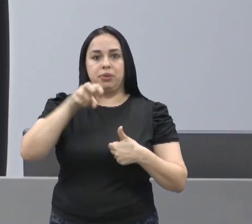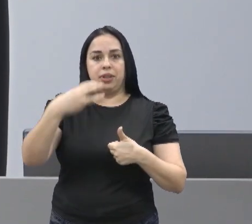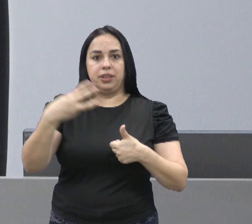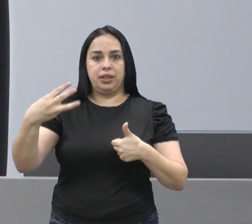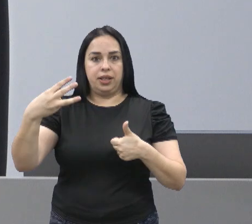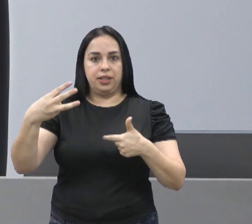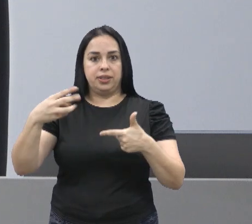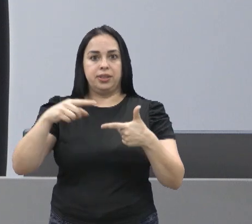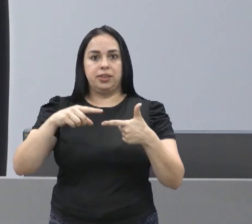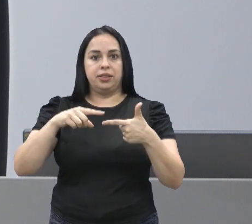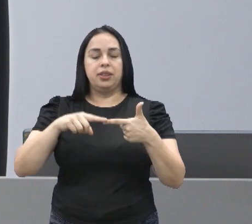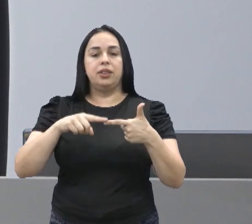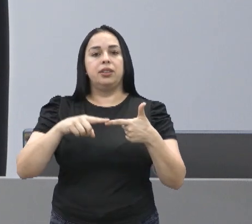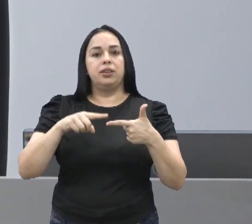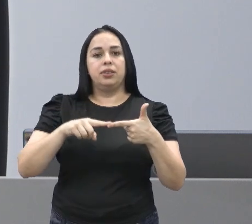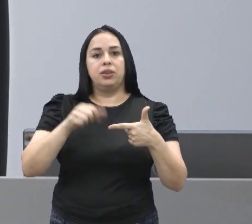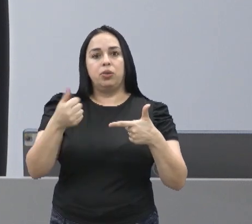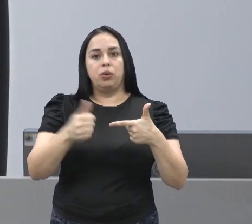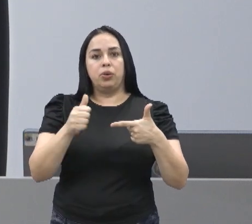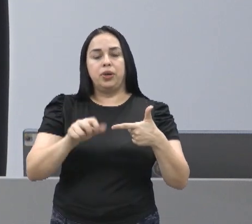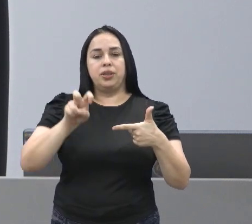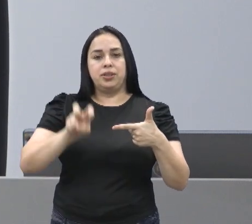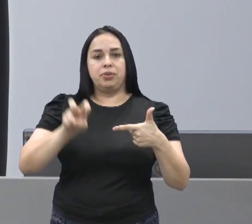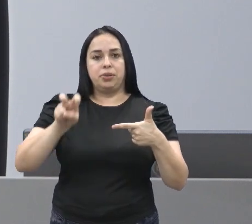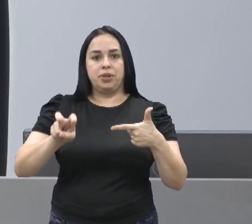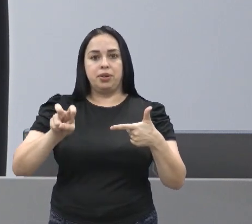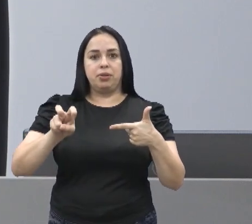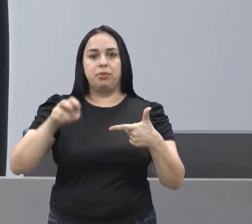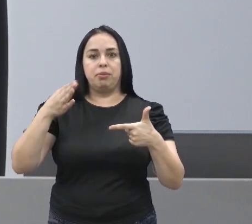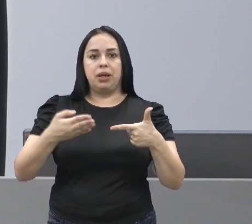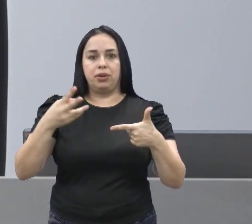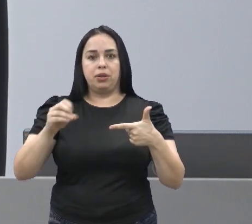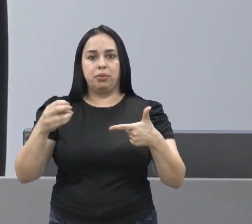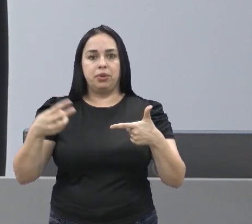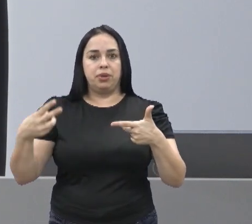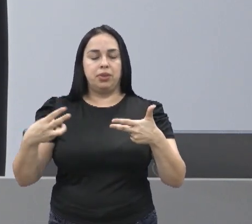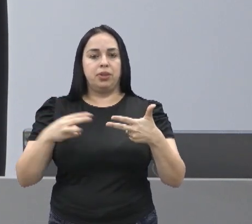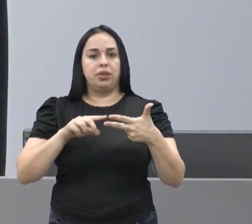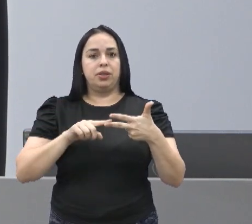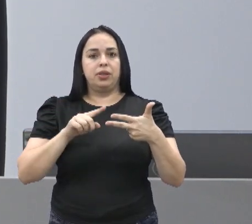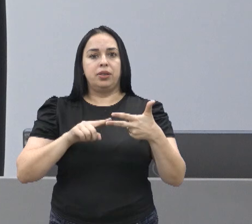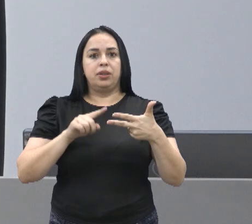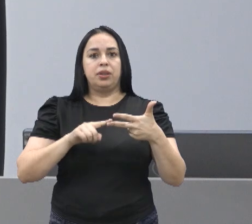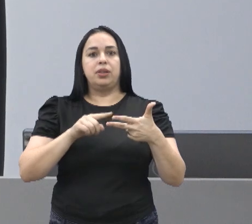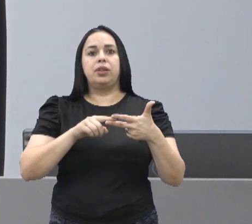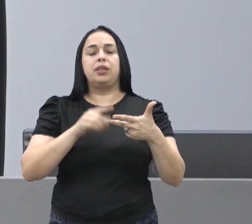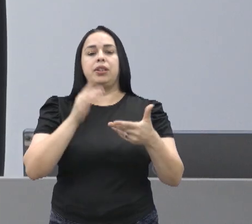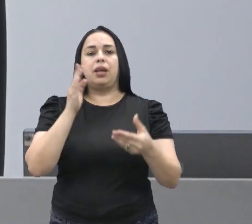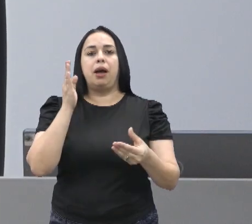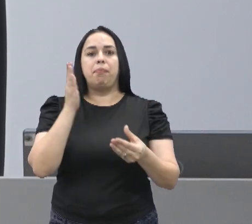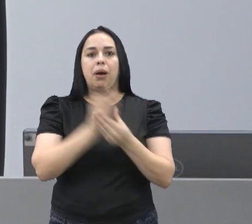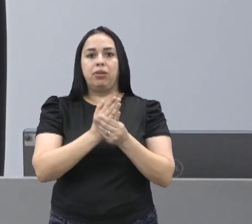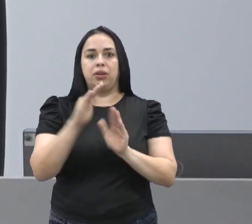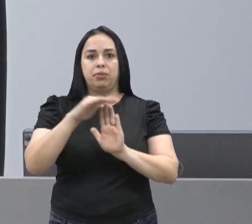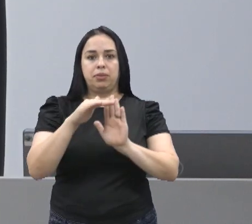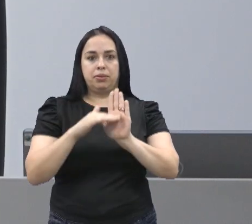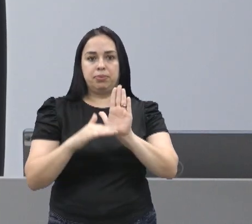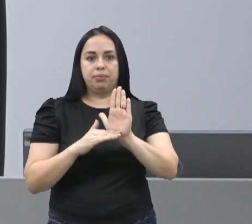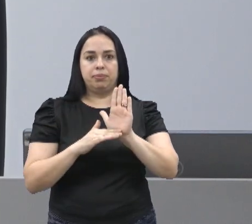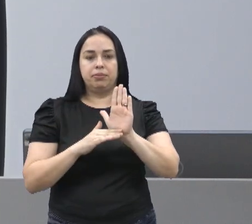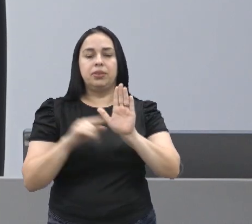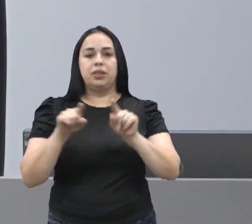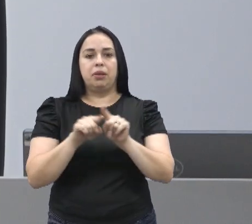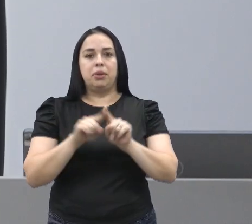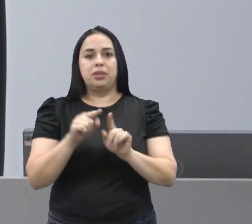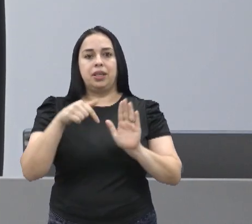9533/2023 e o processo 1155/2023, a pauta da sessão do dia de hoje está sobrestada nos termos do artigo